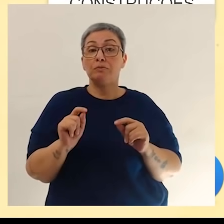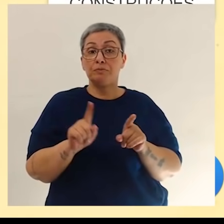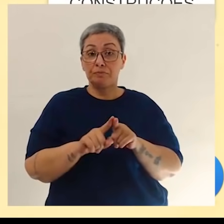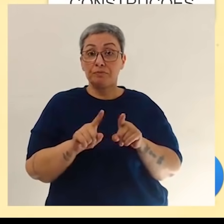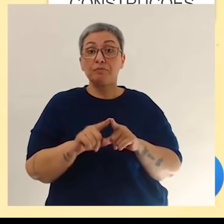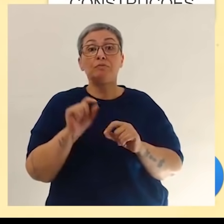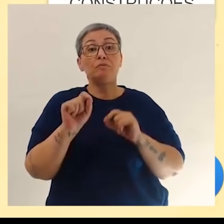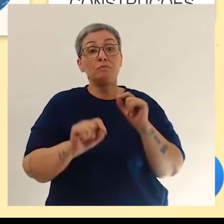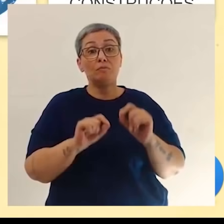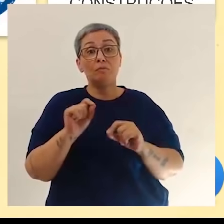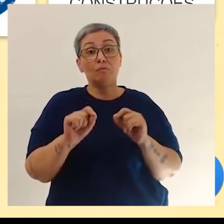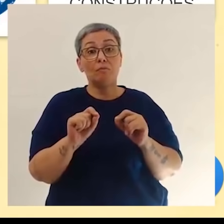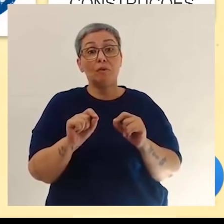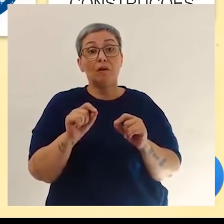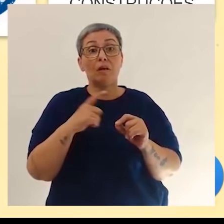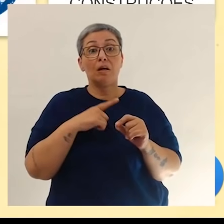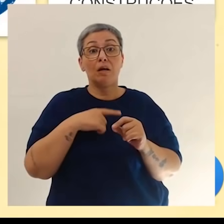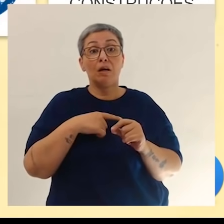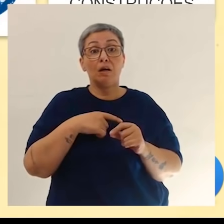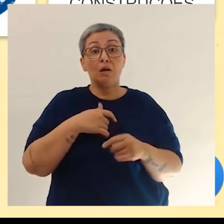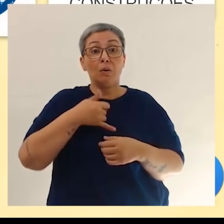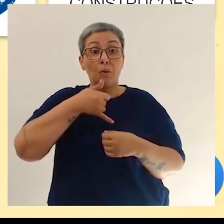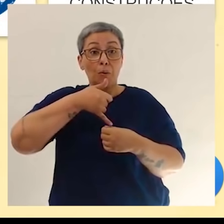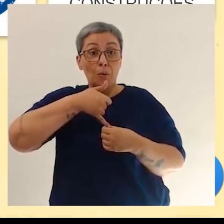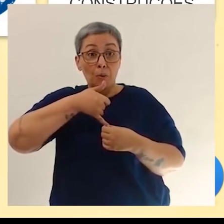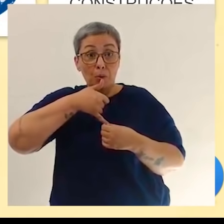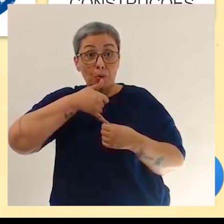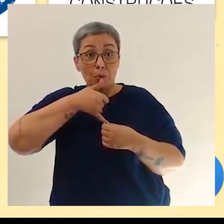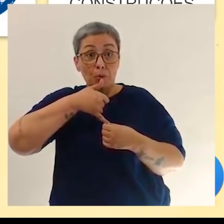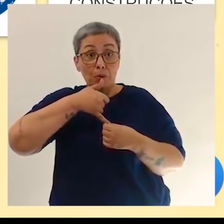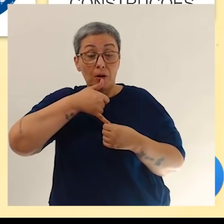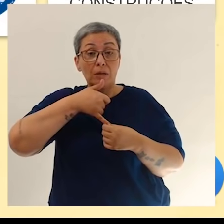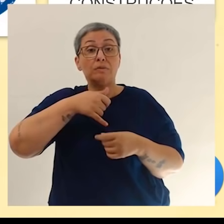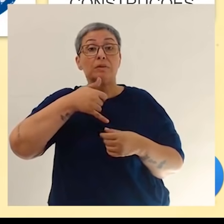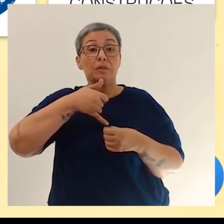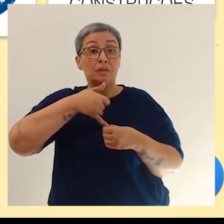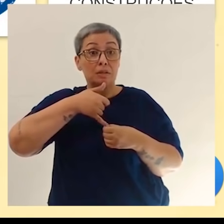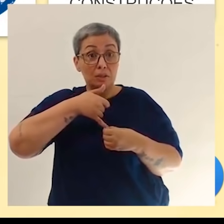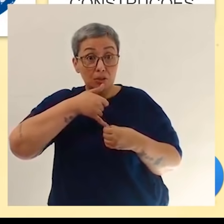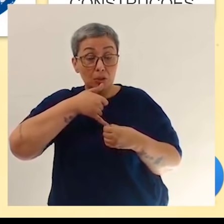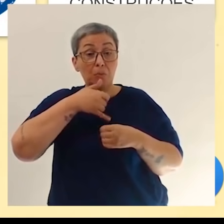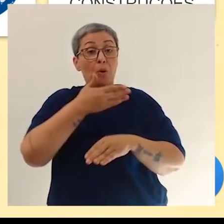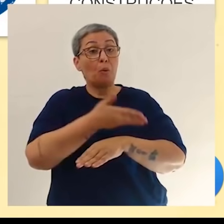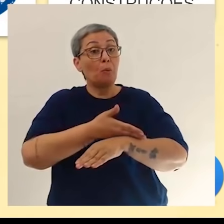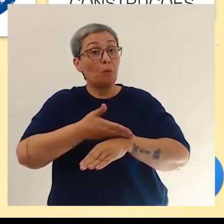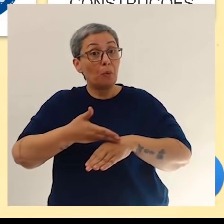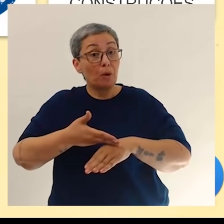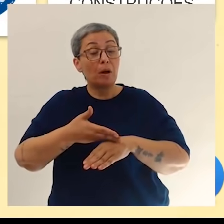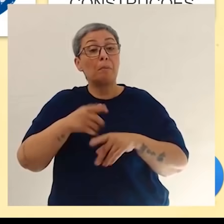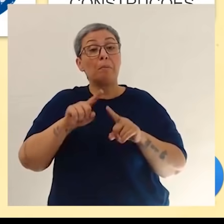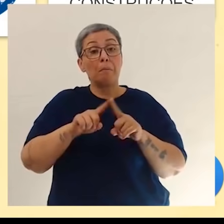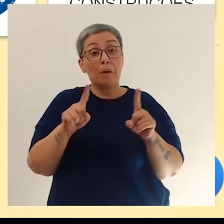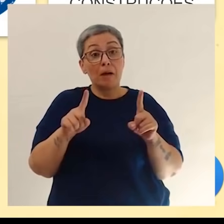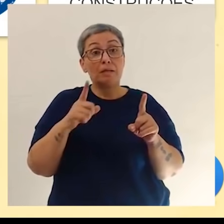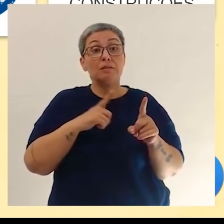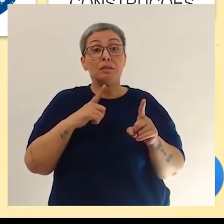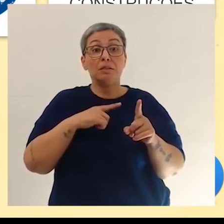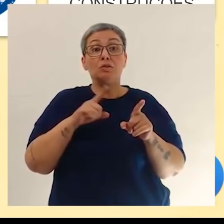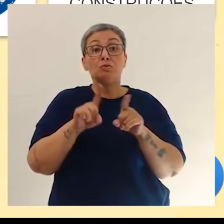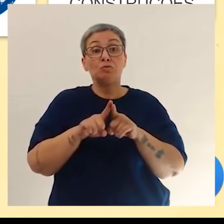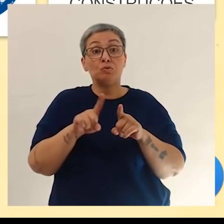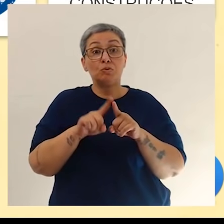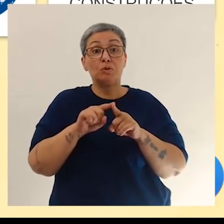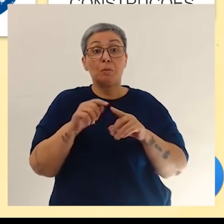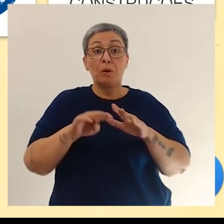comum, que é o chimarrão. Então, o chimarrão ele é um costume, mas ele acaba se